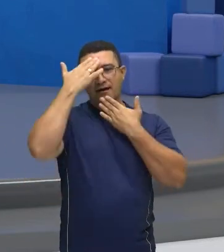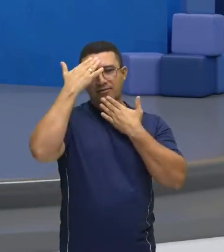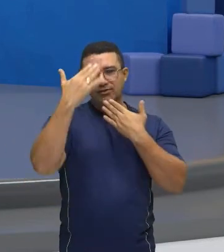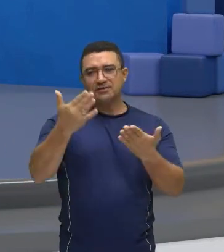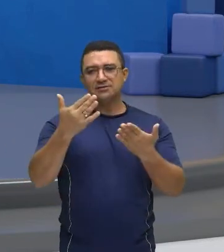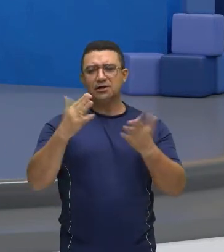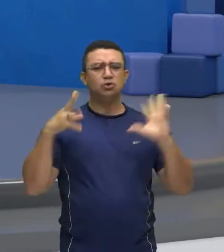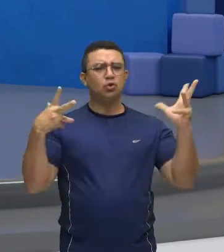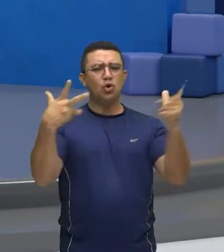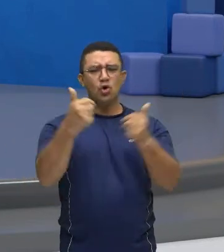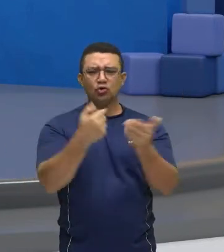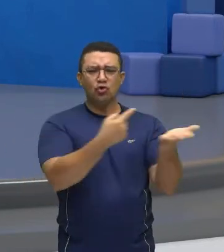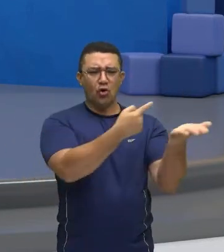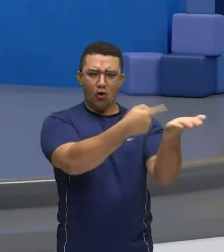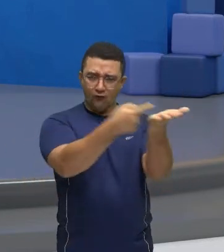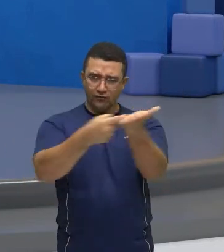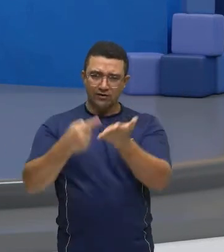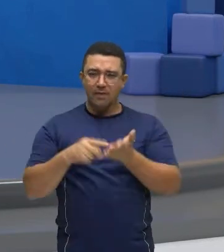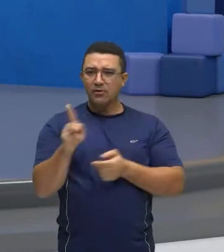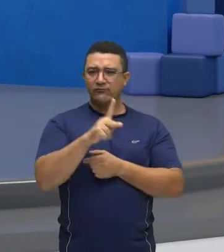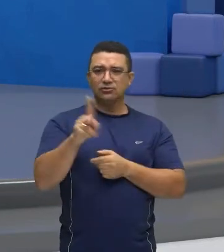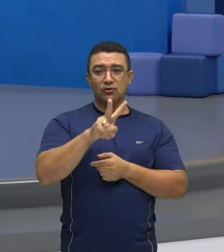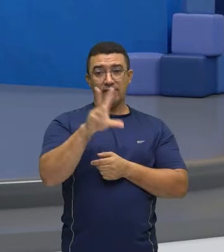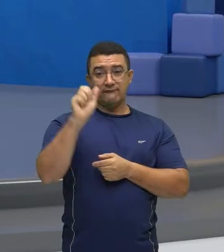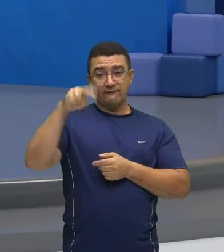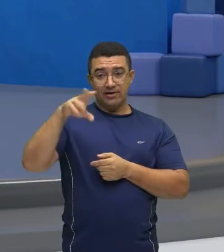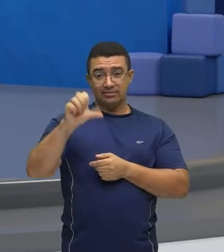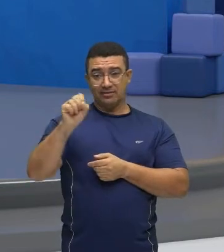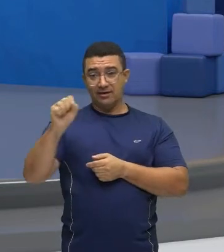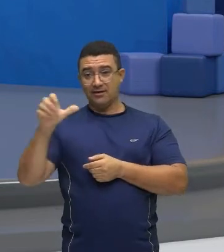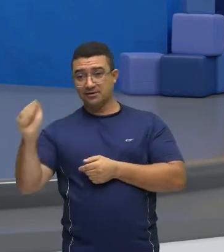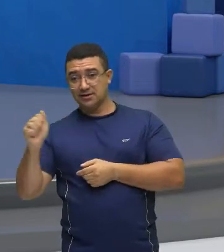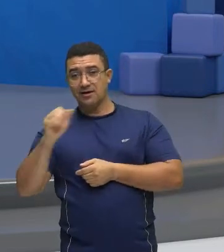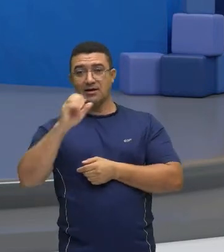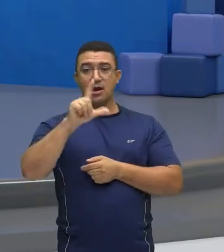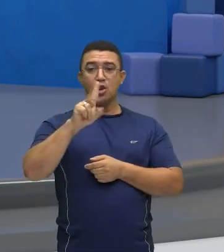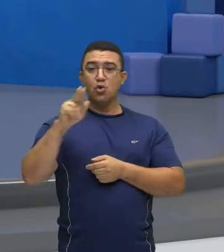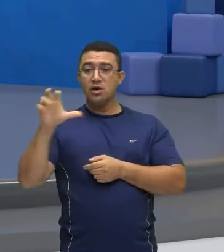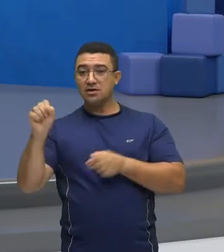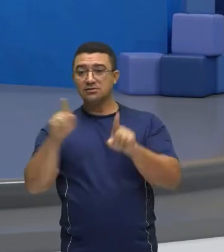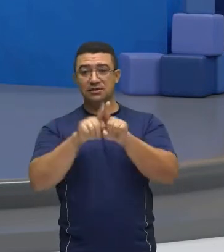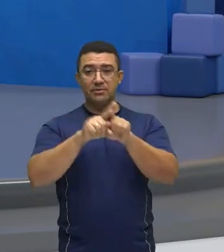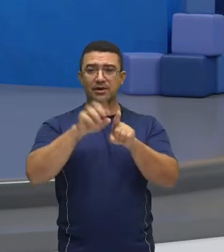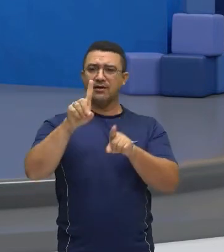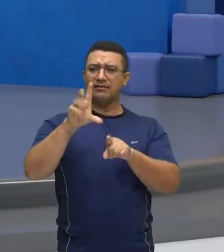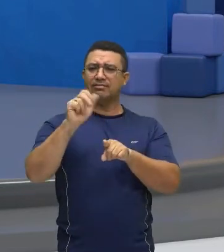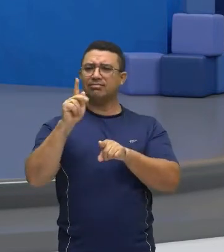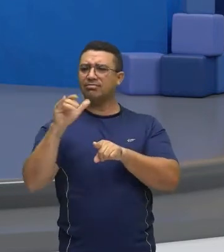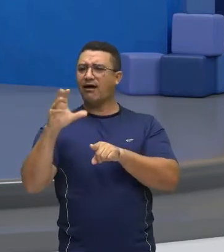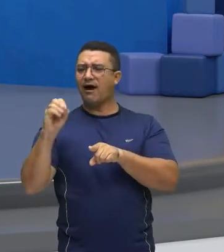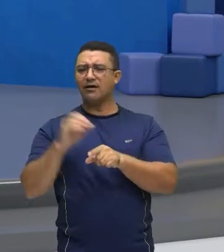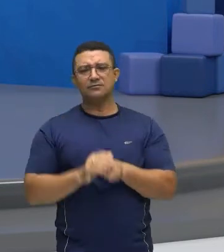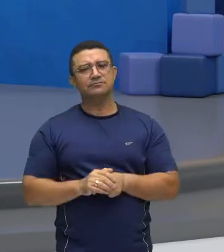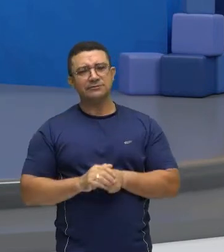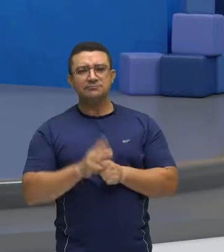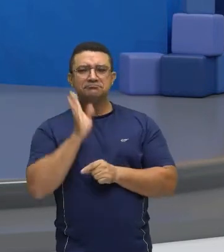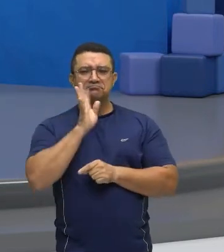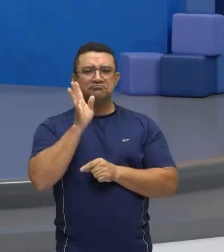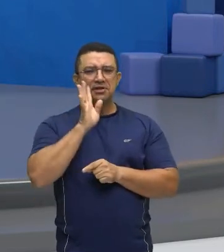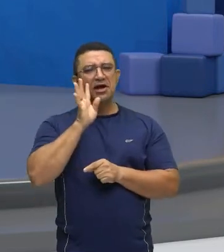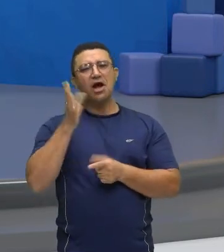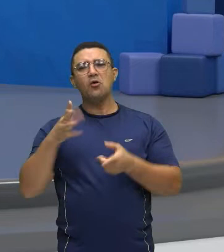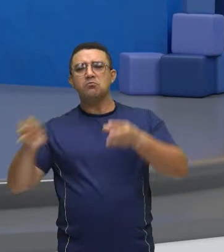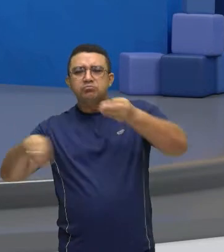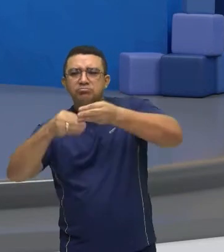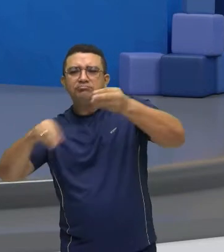nossos convidados especiais, a professora Vanessa, o professor Luiz Cláudio e o professor Dário, enriquecendo a nossa aula, né,